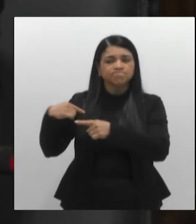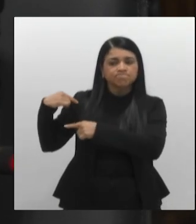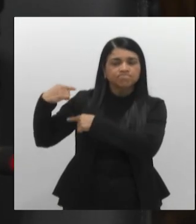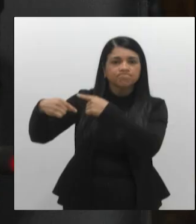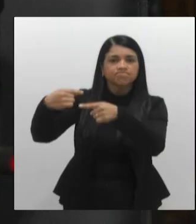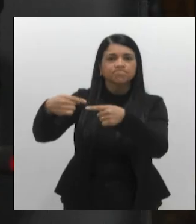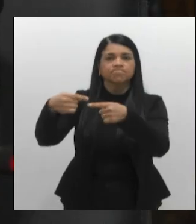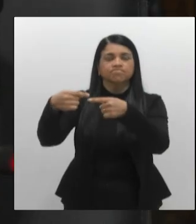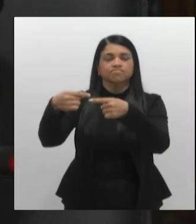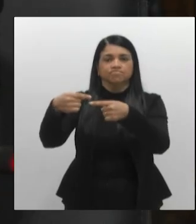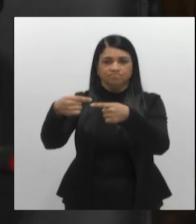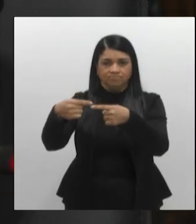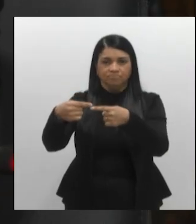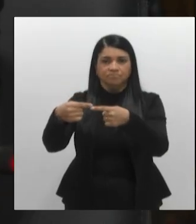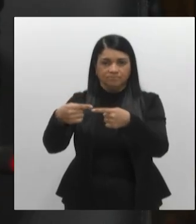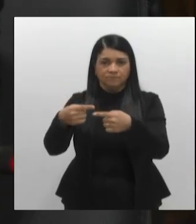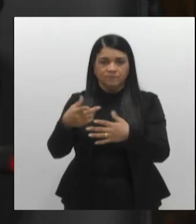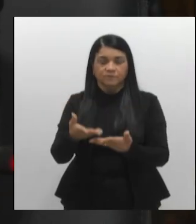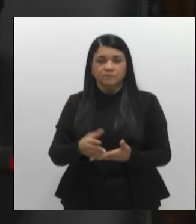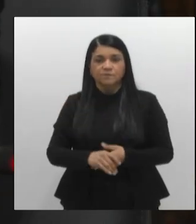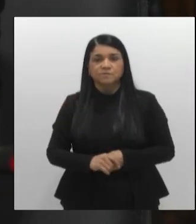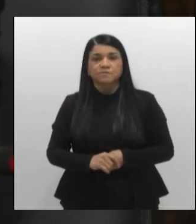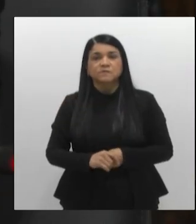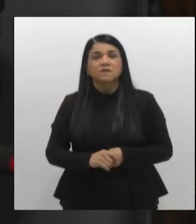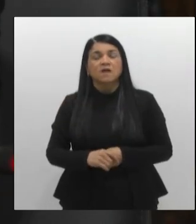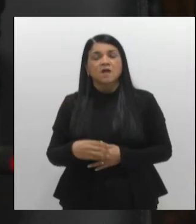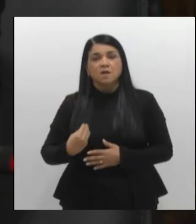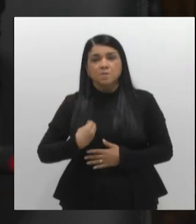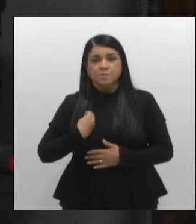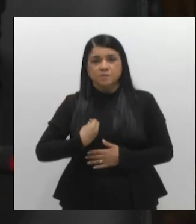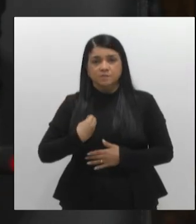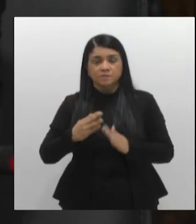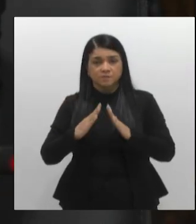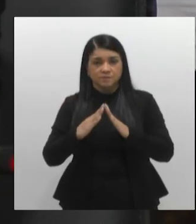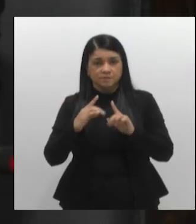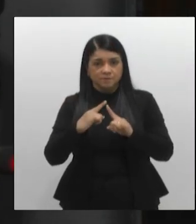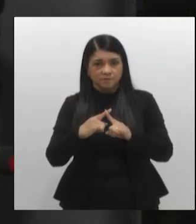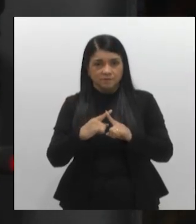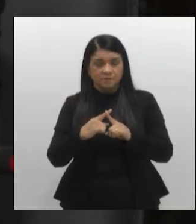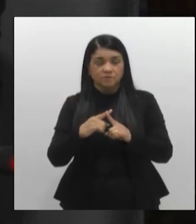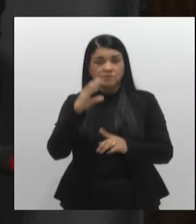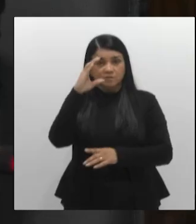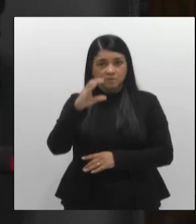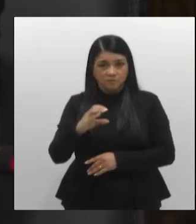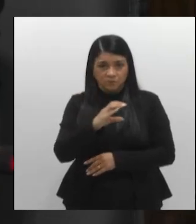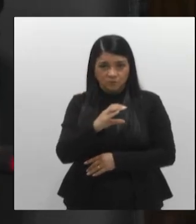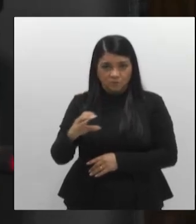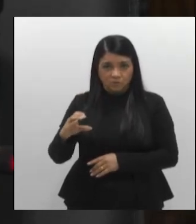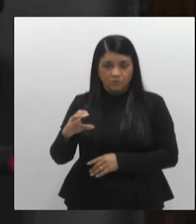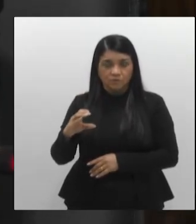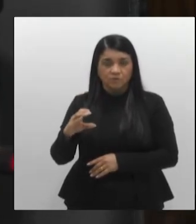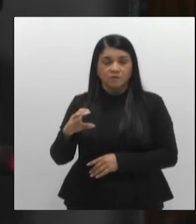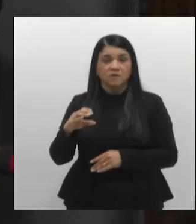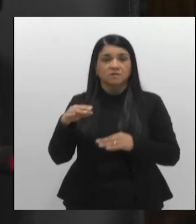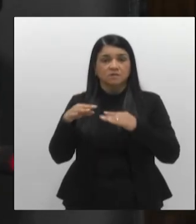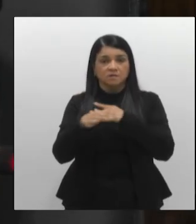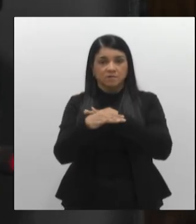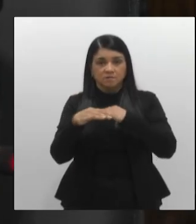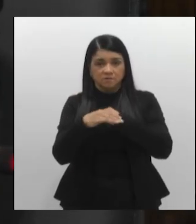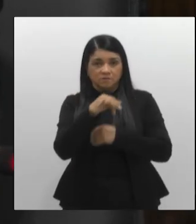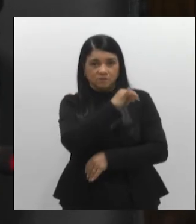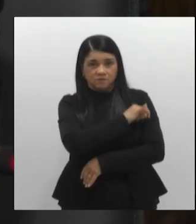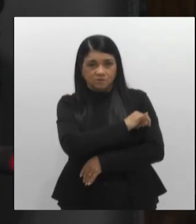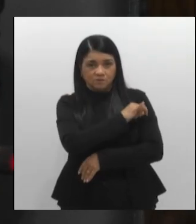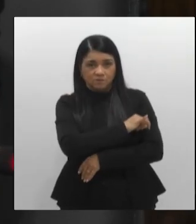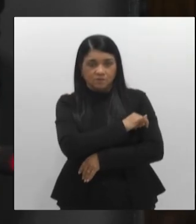gerações vindouras. A presença viva e atuante da Igreja Católica Apostólica Romana em solo carioca